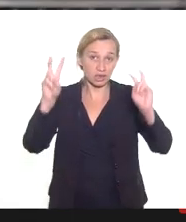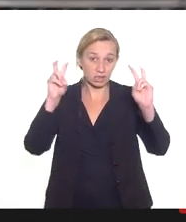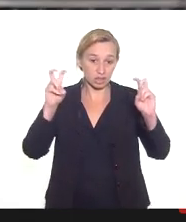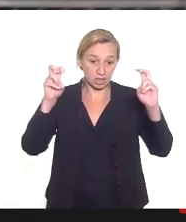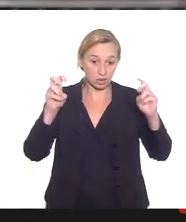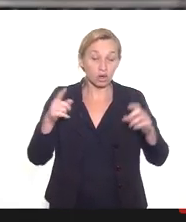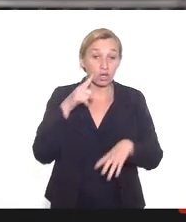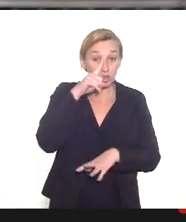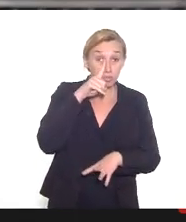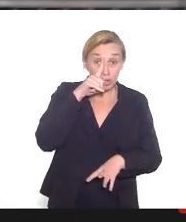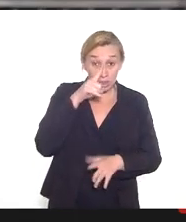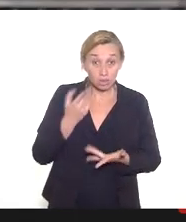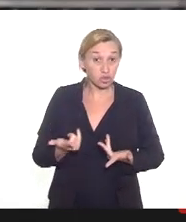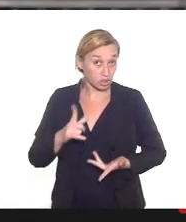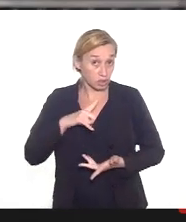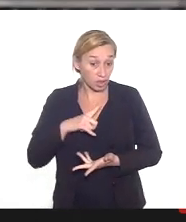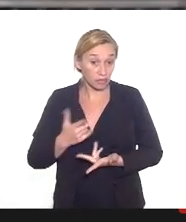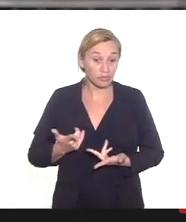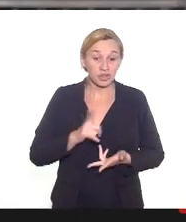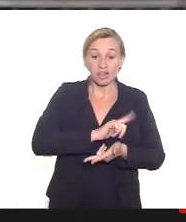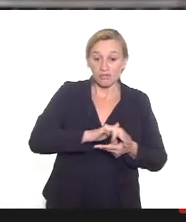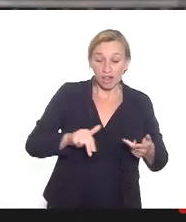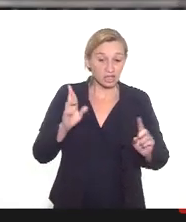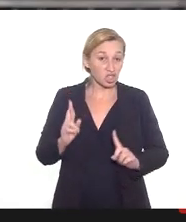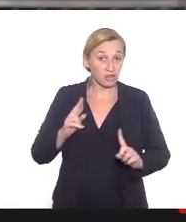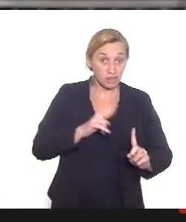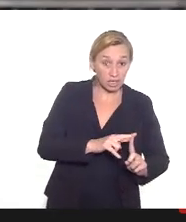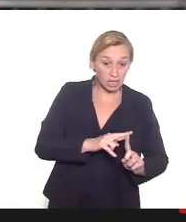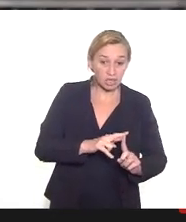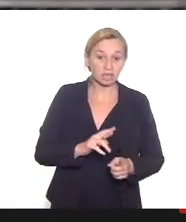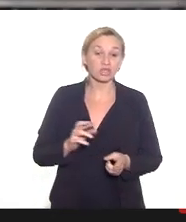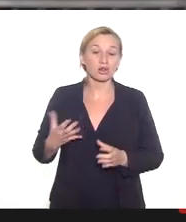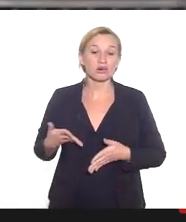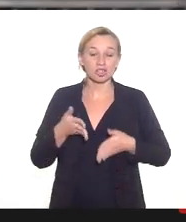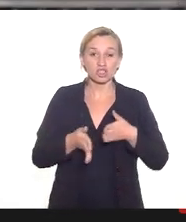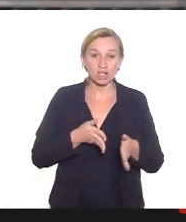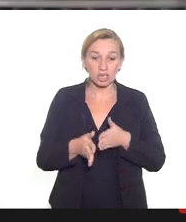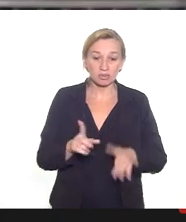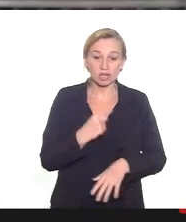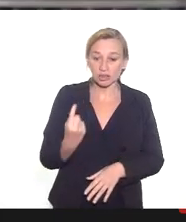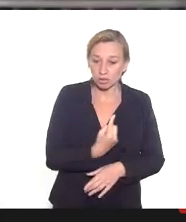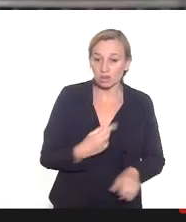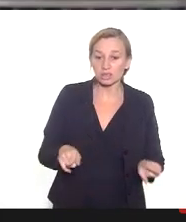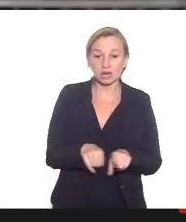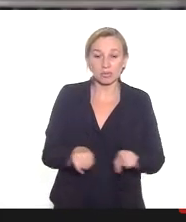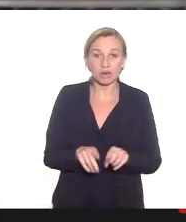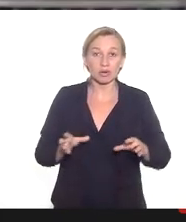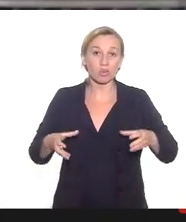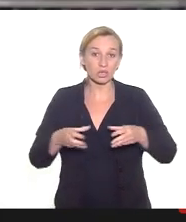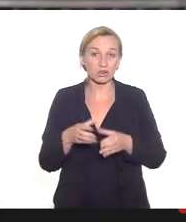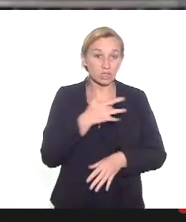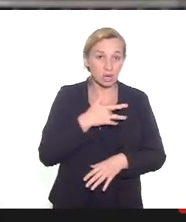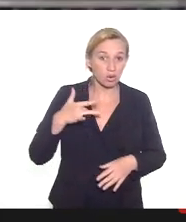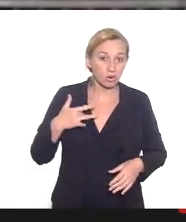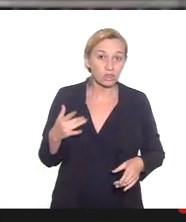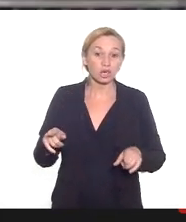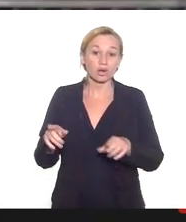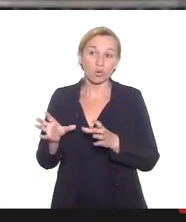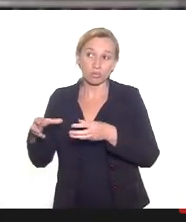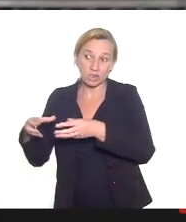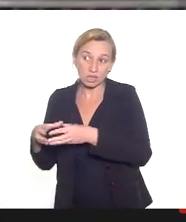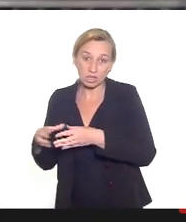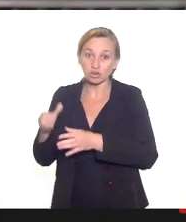temática os riscos inerentes muitas referências que vem chegando para nós e também para comissão de saúde e a